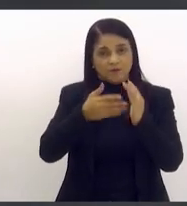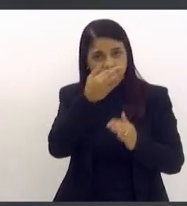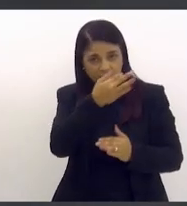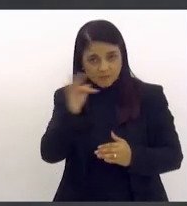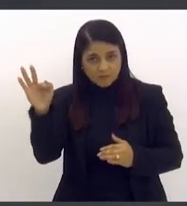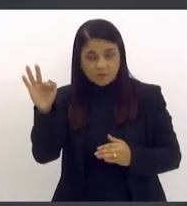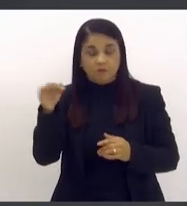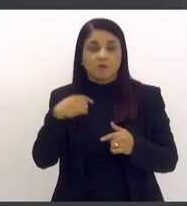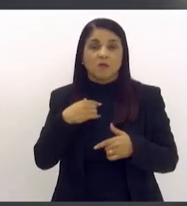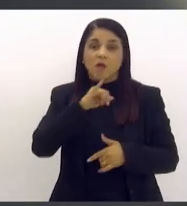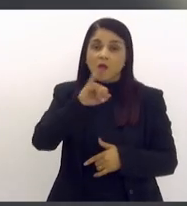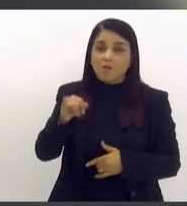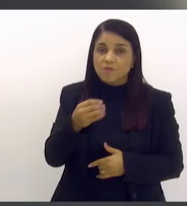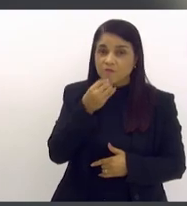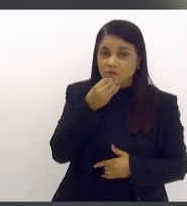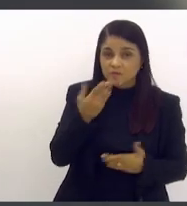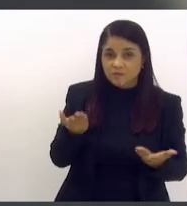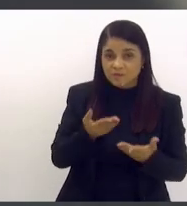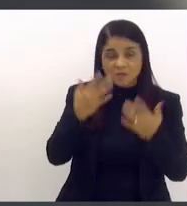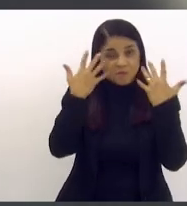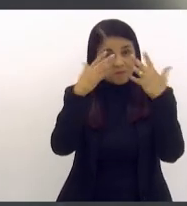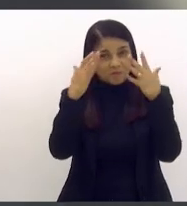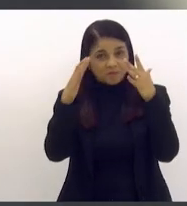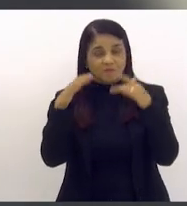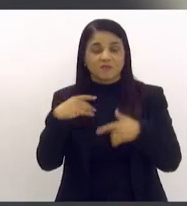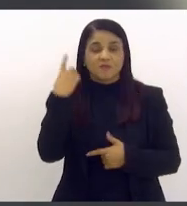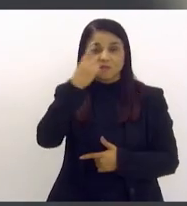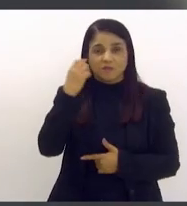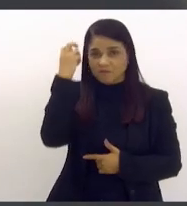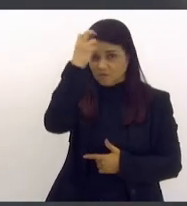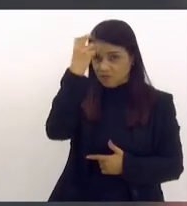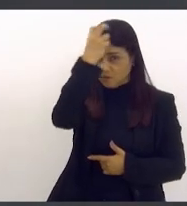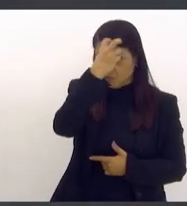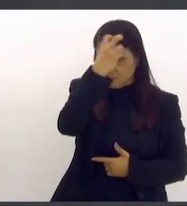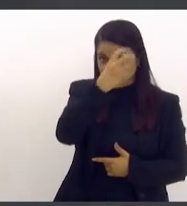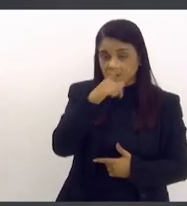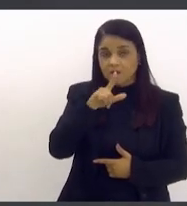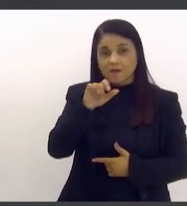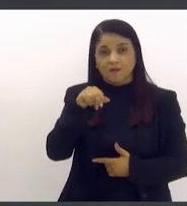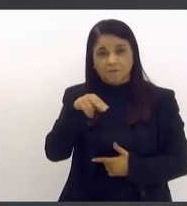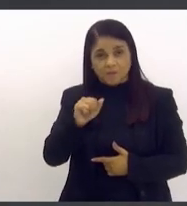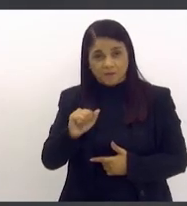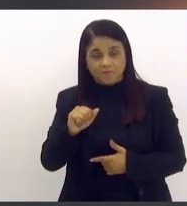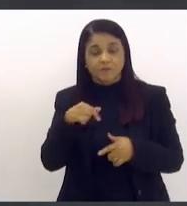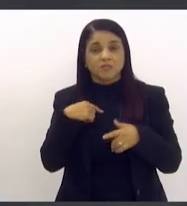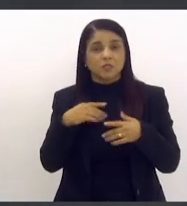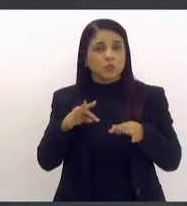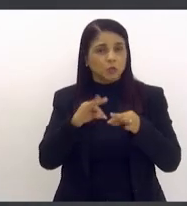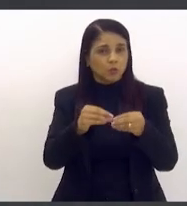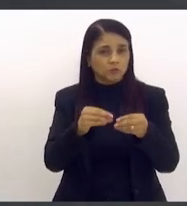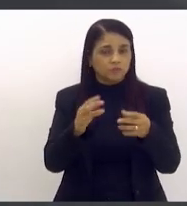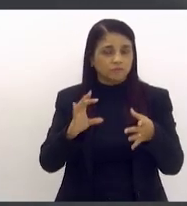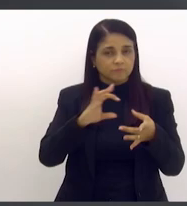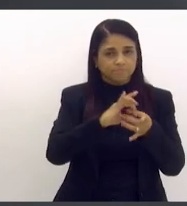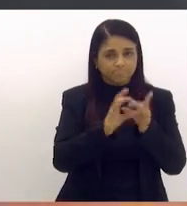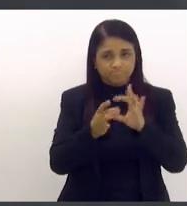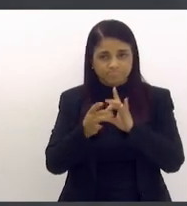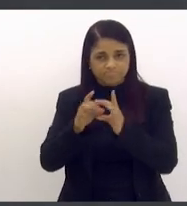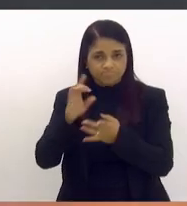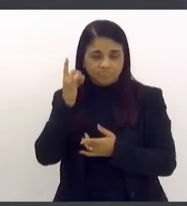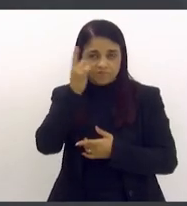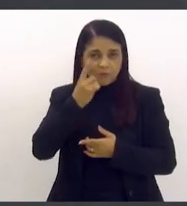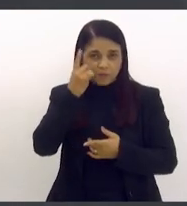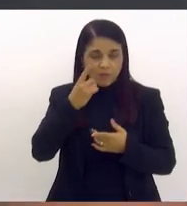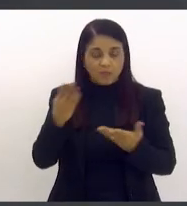aproveitando a oportunidade para parabenizar a deputada Verônica Lima e todos os seus pares que estão nesta data